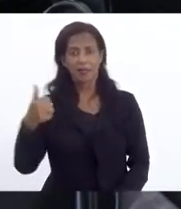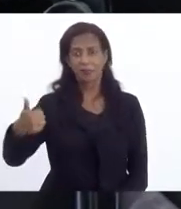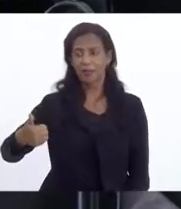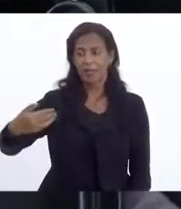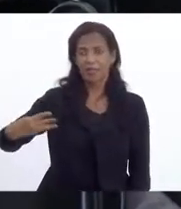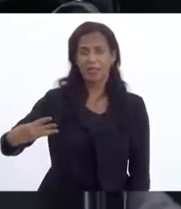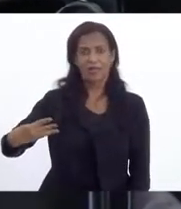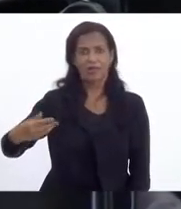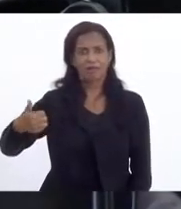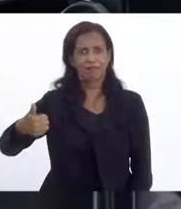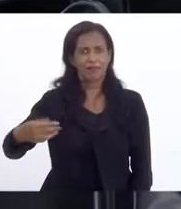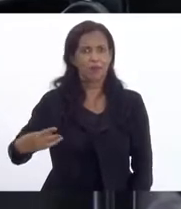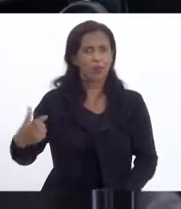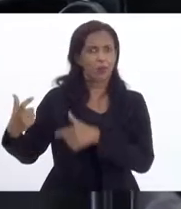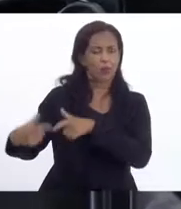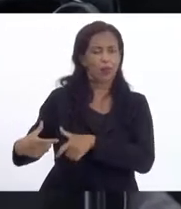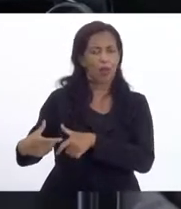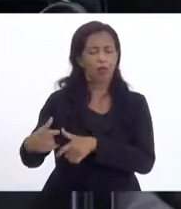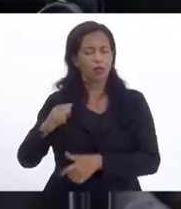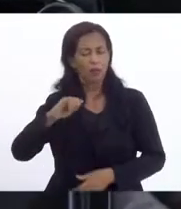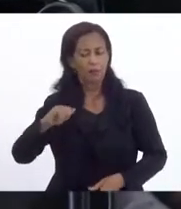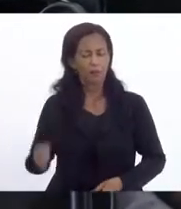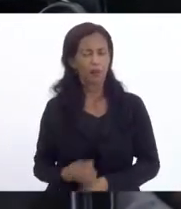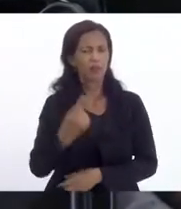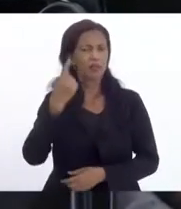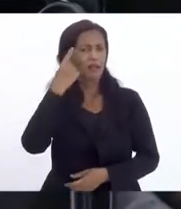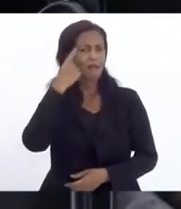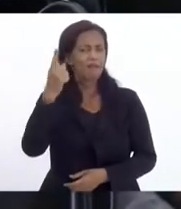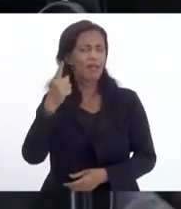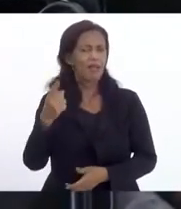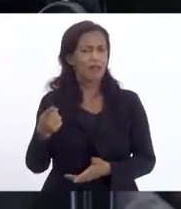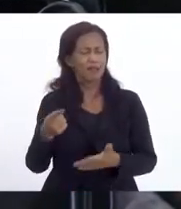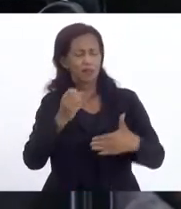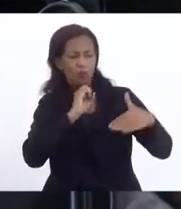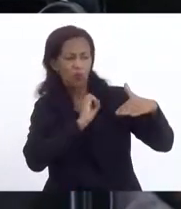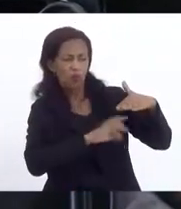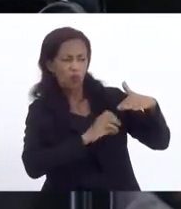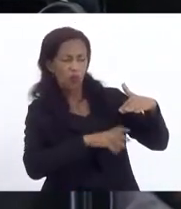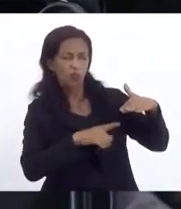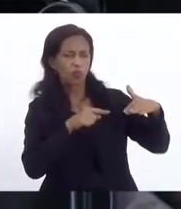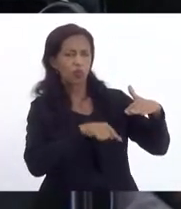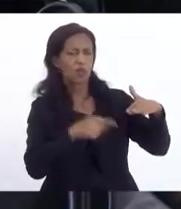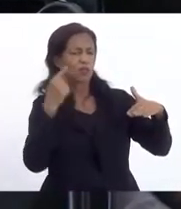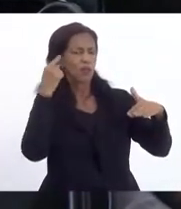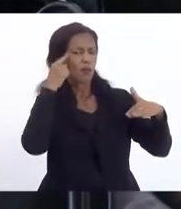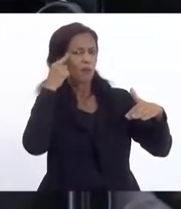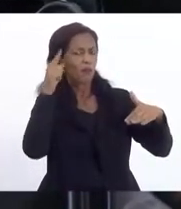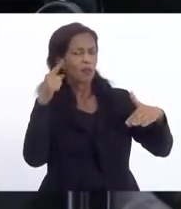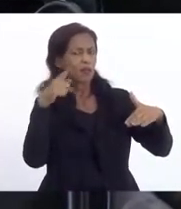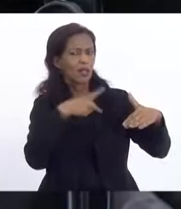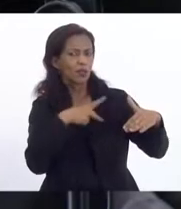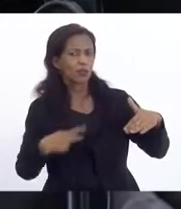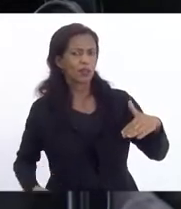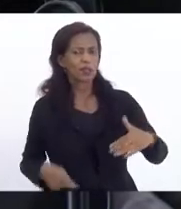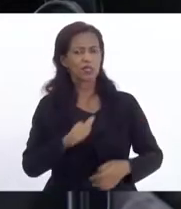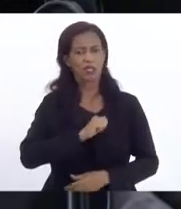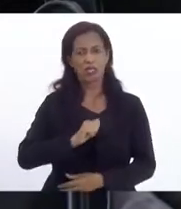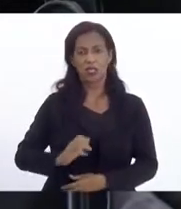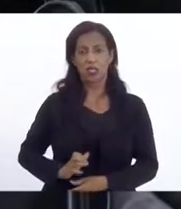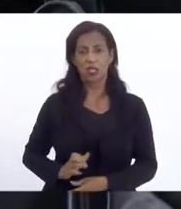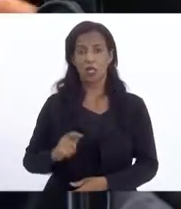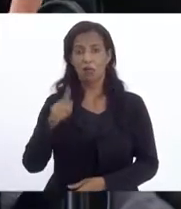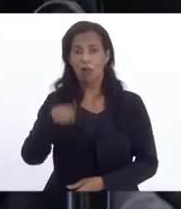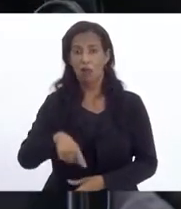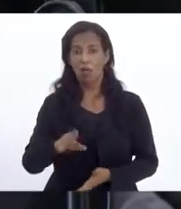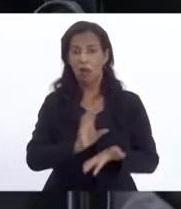posição. Então, aproveitar a ideia desse Fundo Soberano, que foi uma ideia do presidente deputado André Ciriano, é